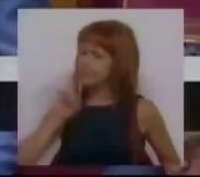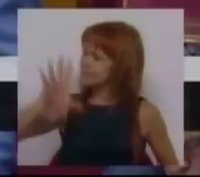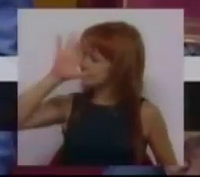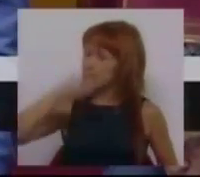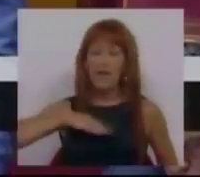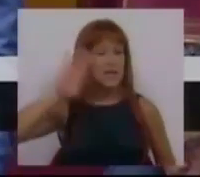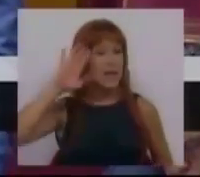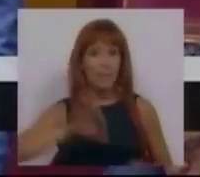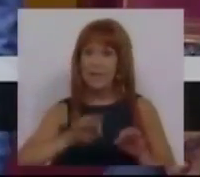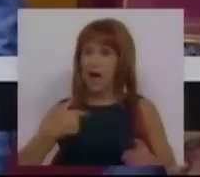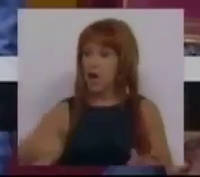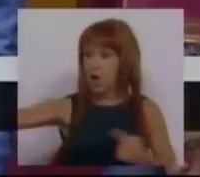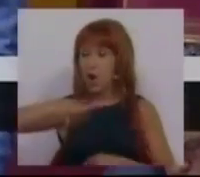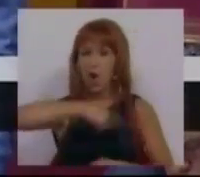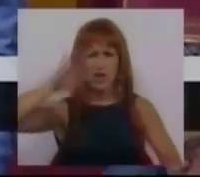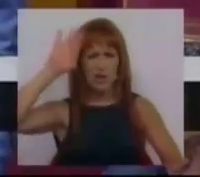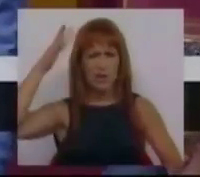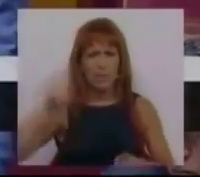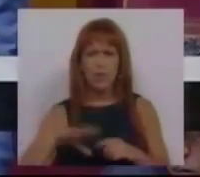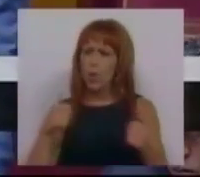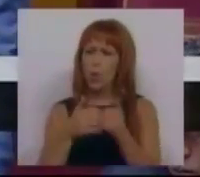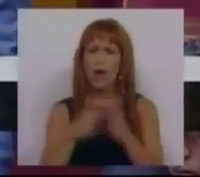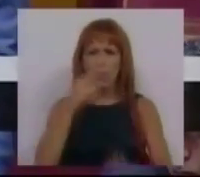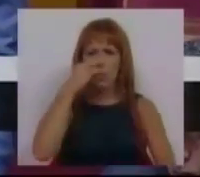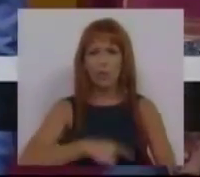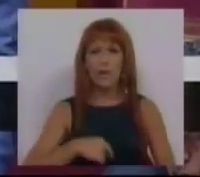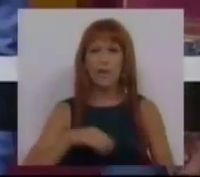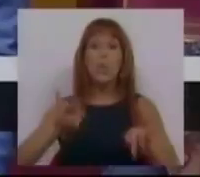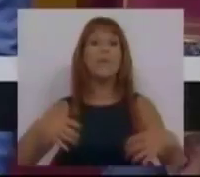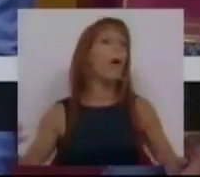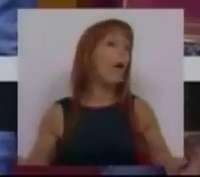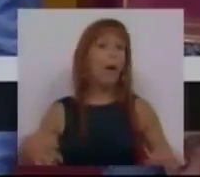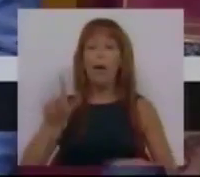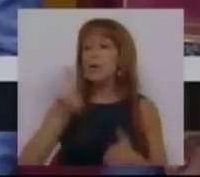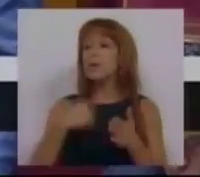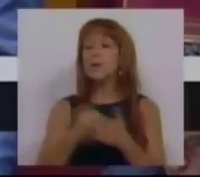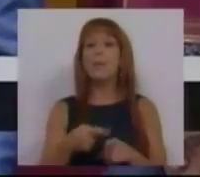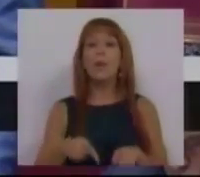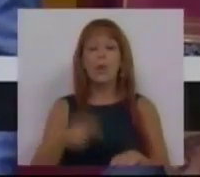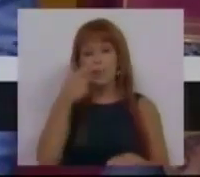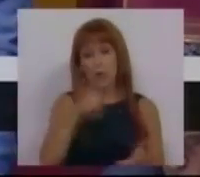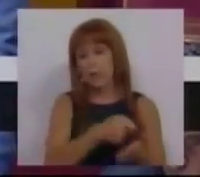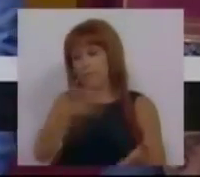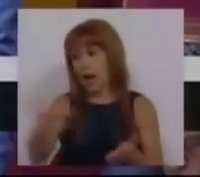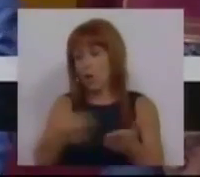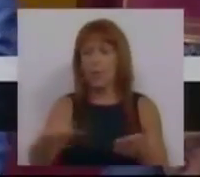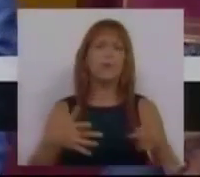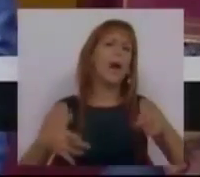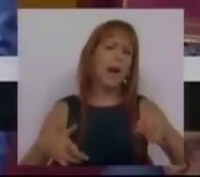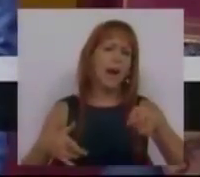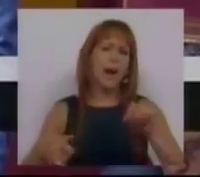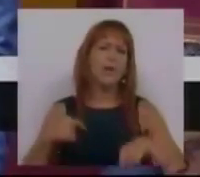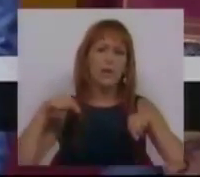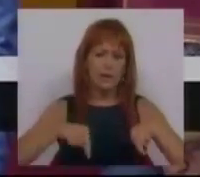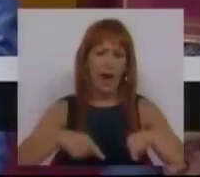Ministra, sabe tão bem quanto nós que quando tudo falha, no fim da linha virá sempre o bolso dos contribuintes. E é exatamente isso